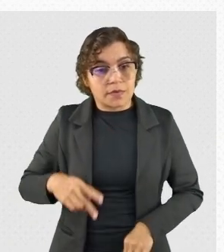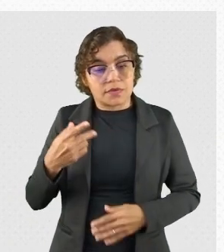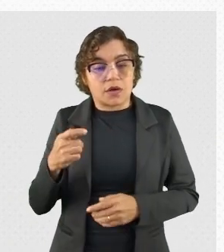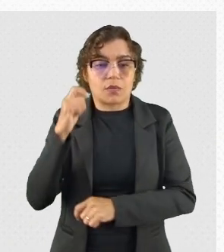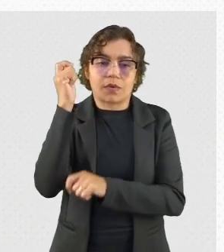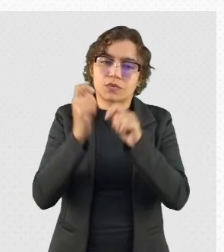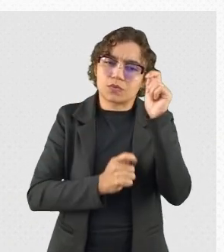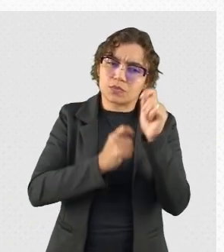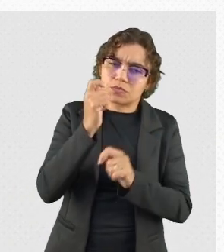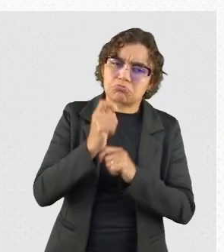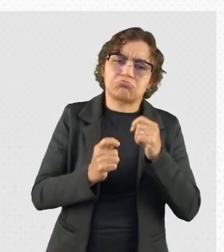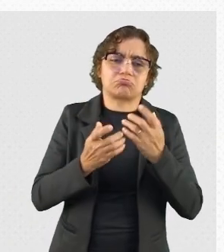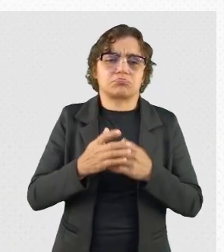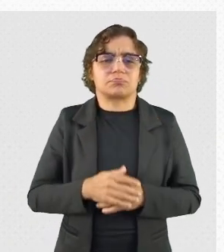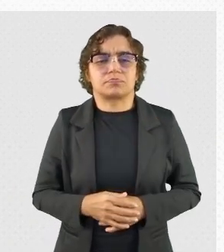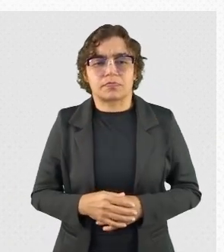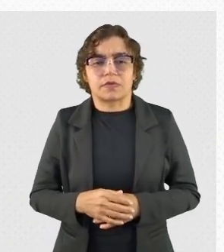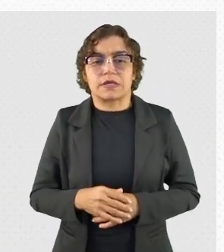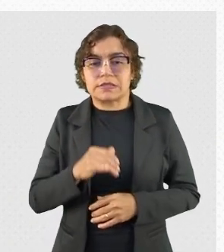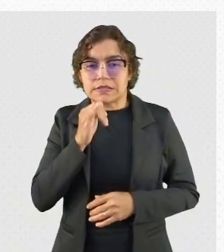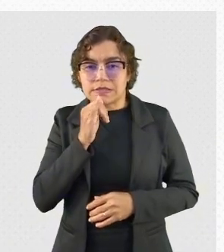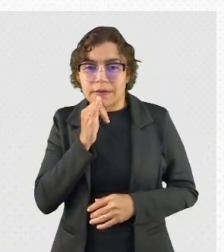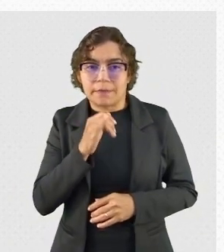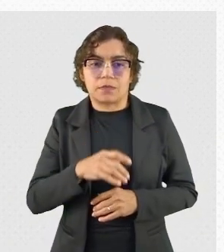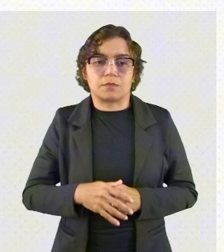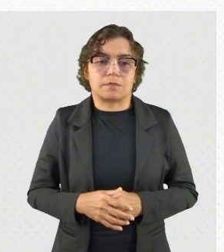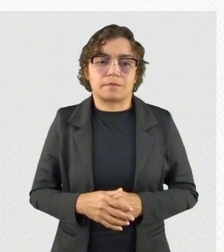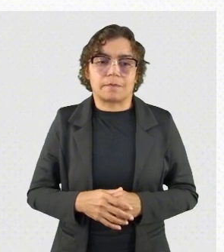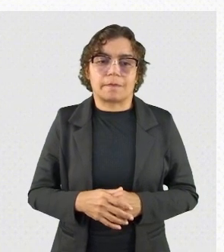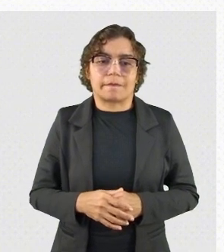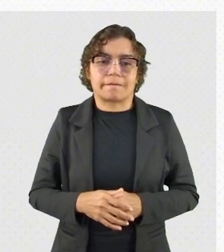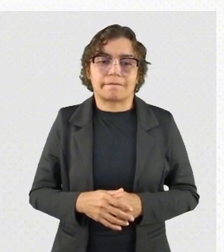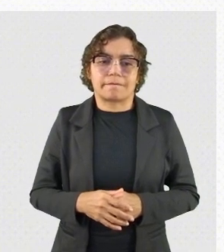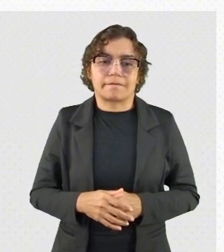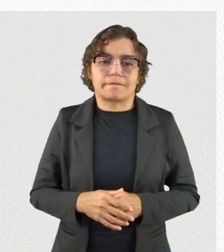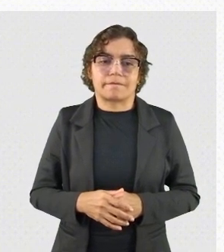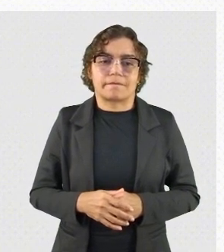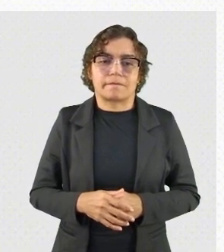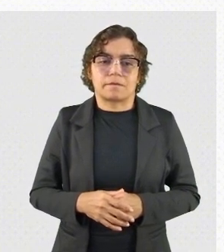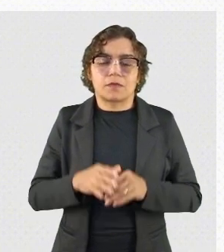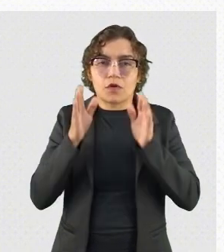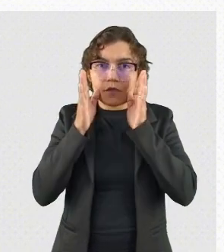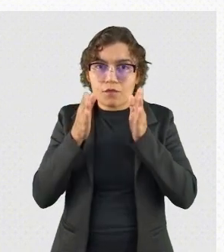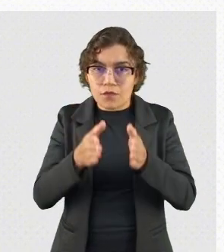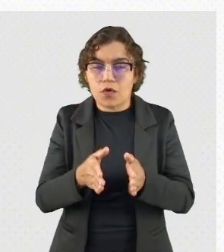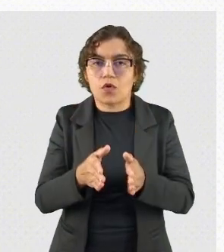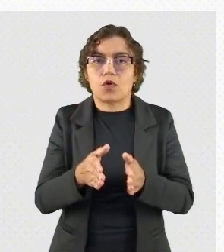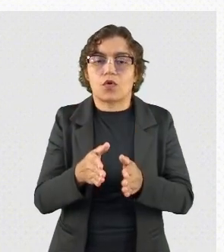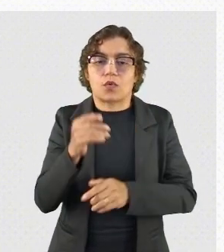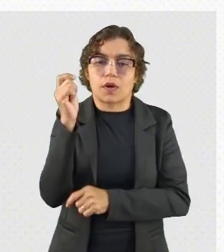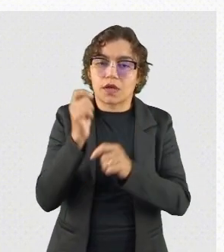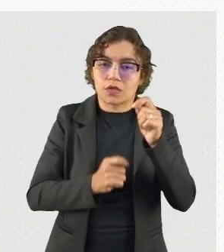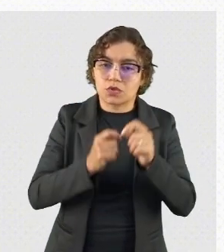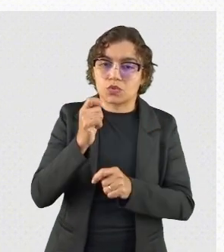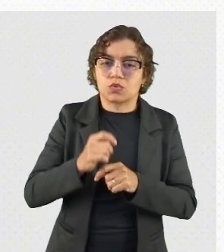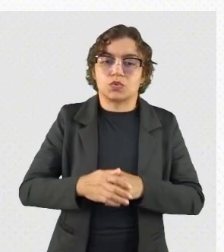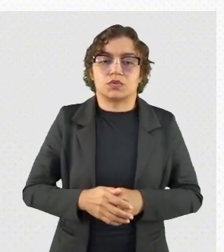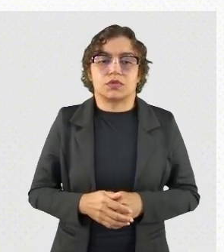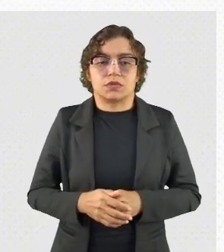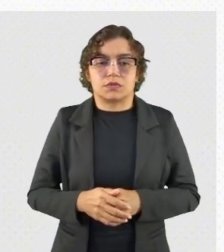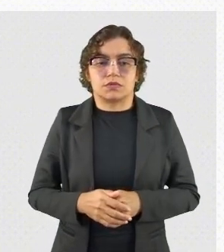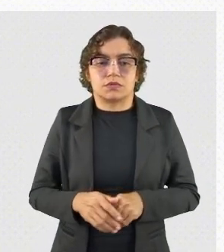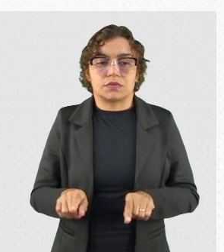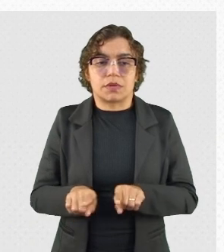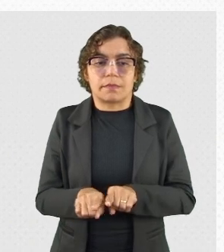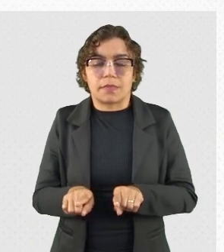muito incipiente. Então a industrialização era inicial, concentrava-se nas indústrias de bens de consumo, como a têxtil e os alimentos, e